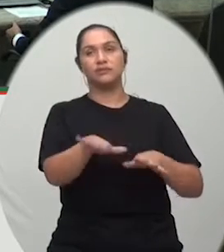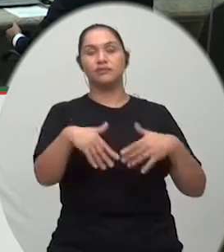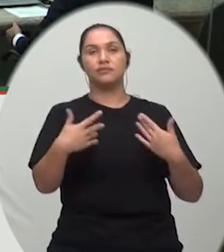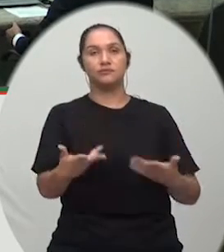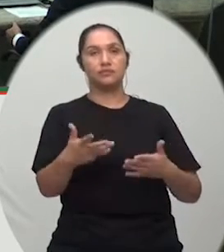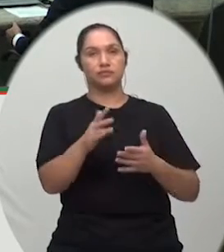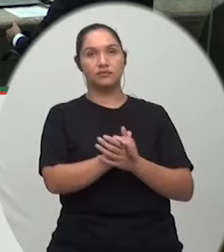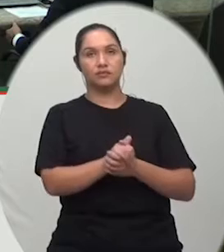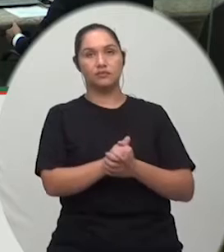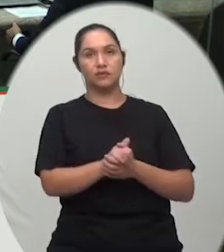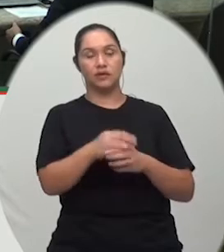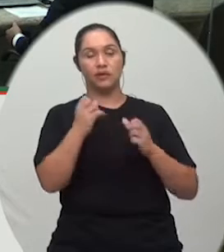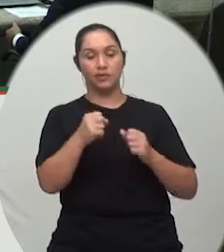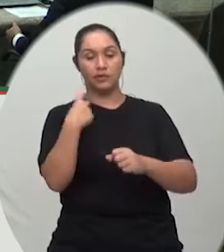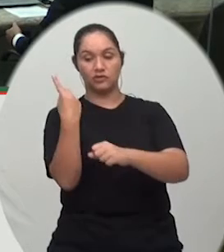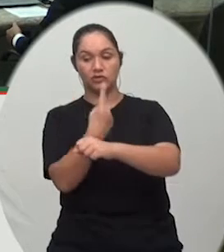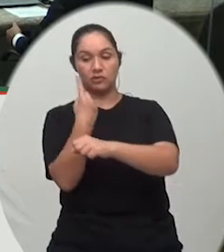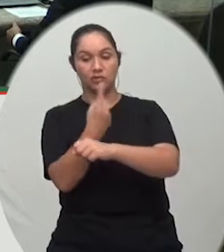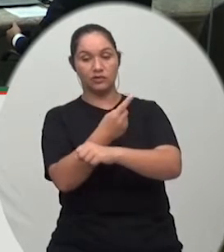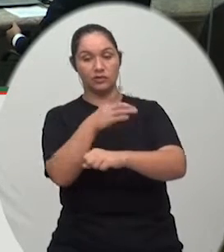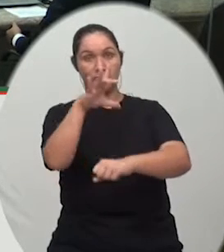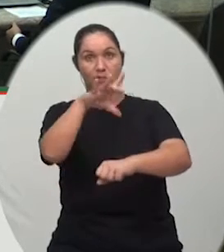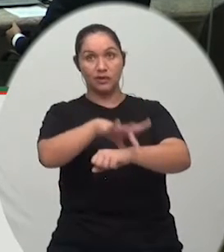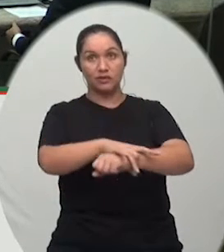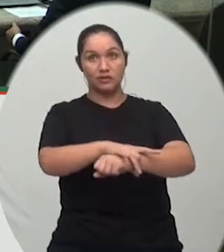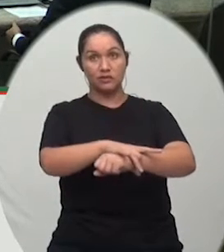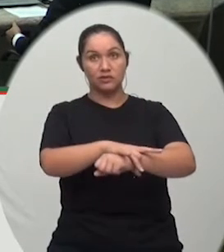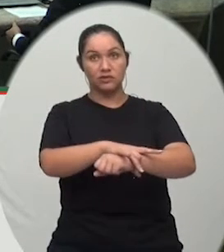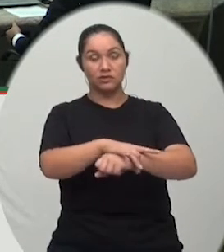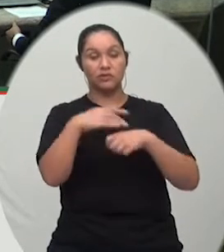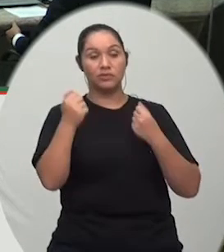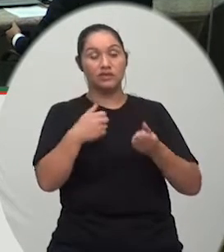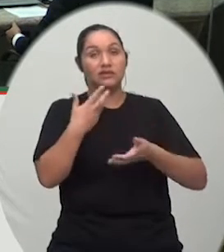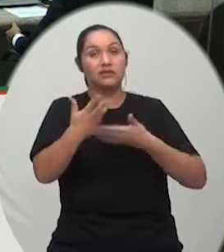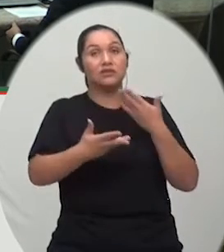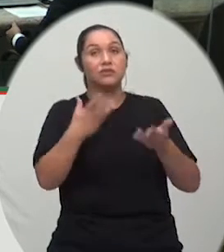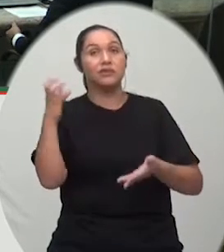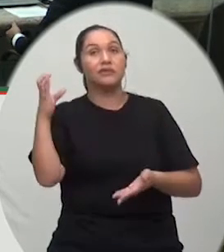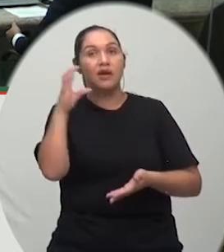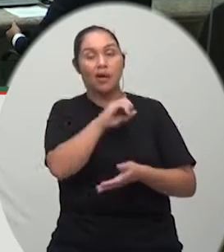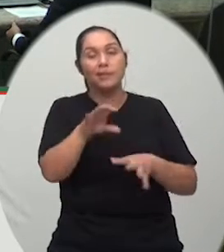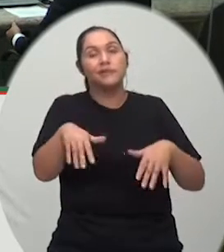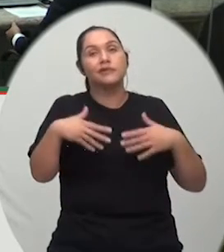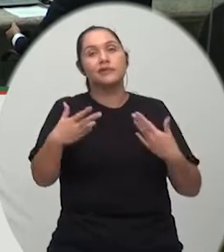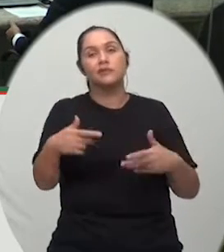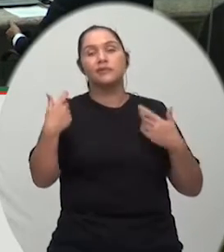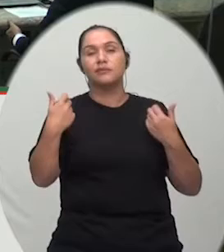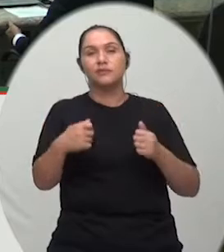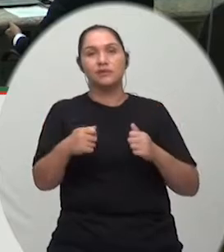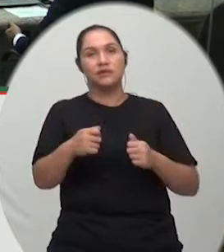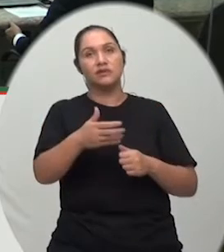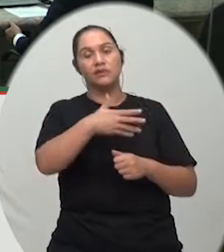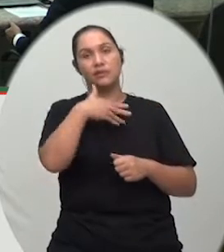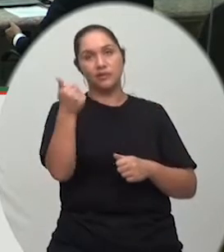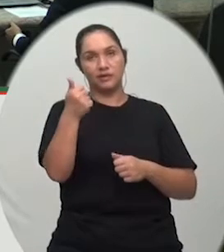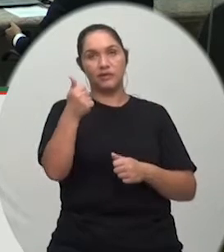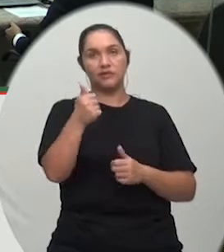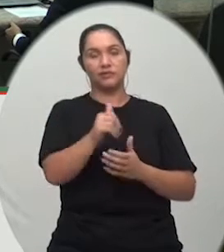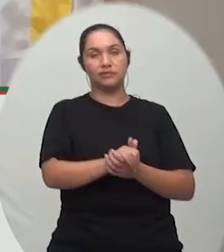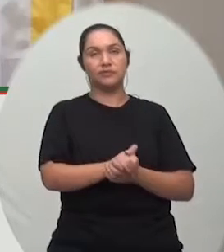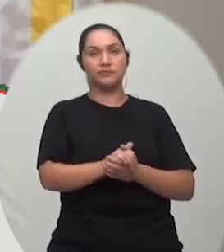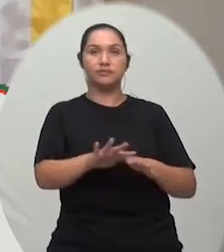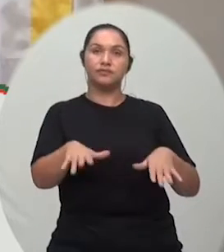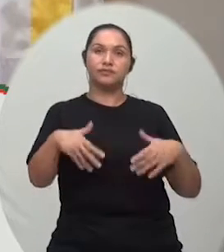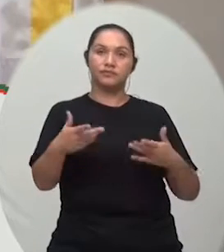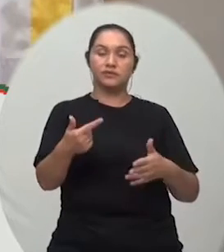dentro dessas ambulâncias e tem que fazer esse tour aqui, ó, esse verdadeiro balão, e, quem sabe, comprometendo até a vida das pessoas.